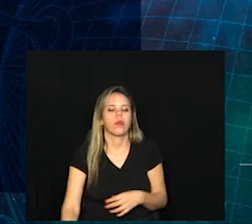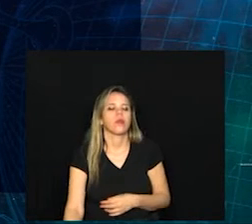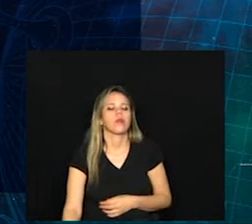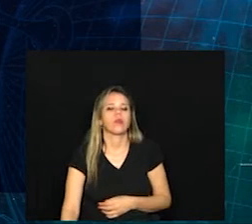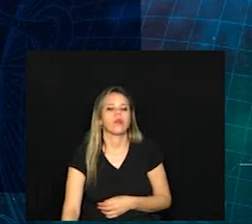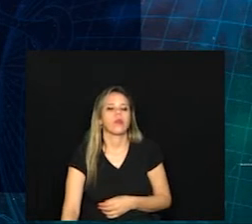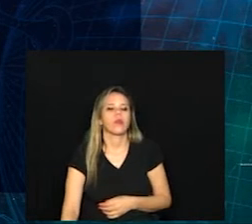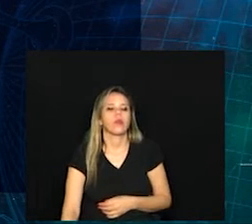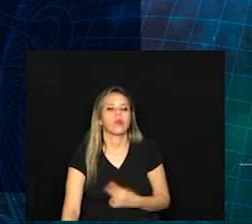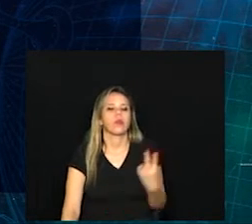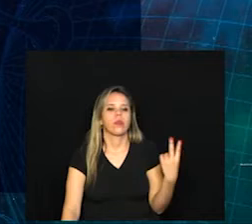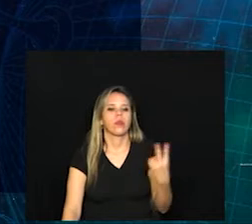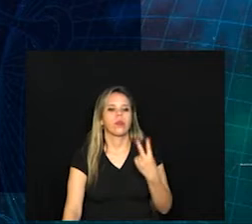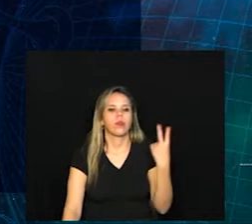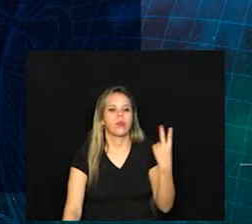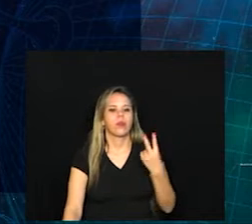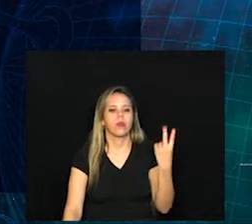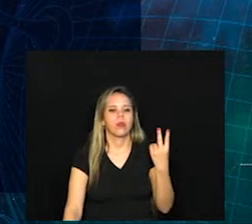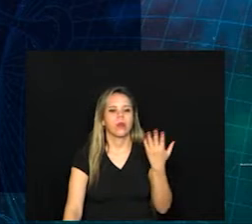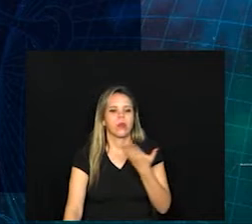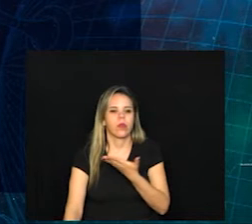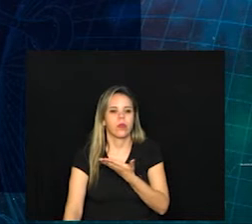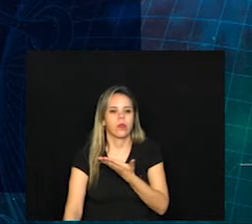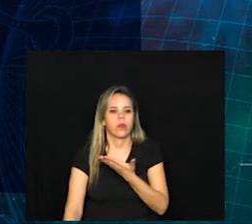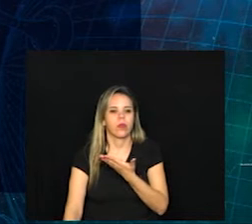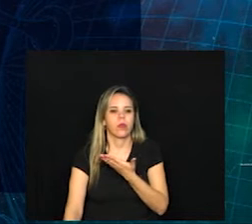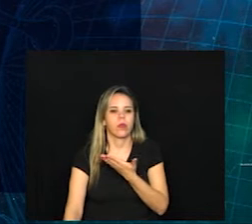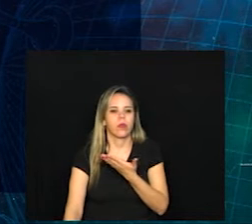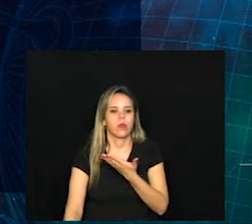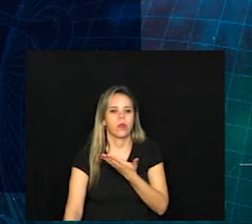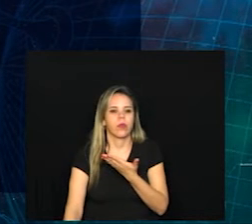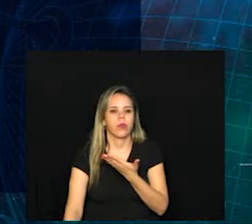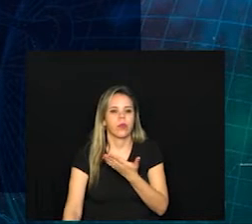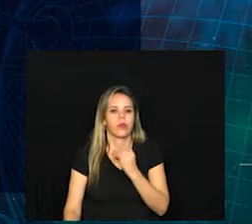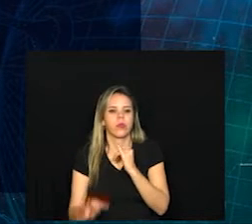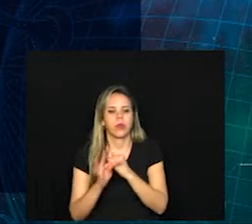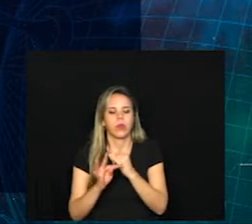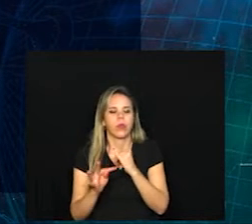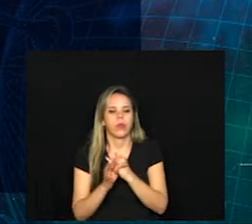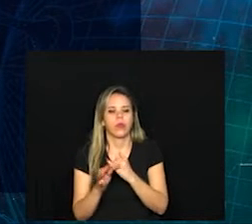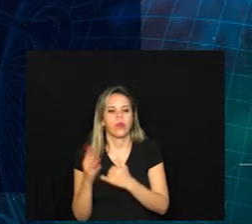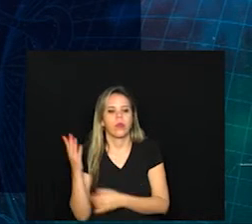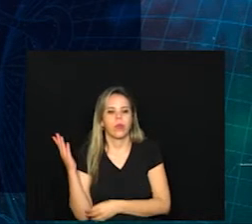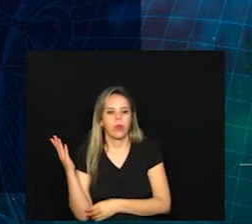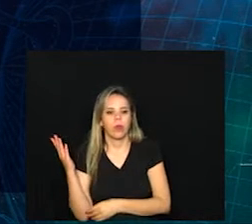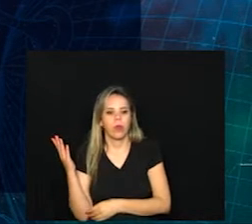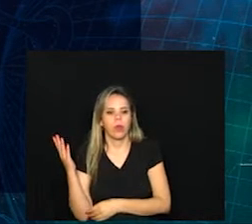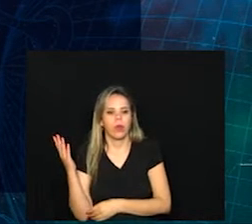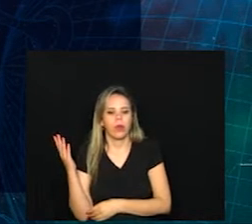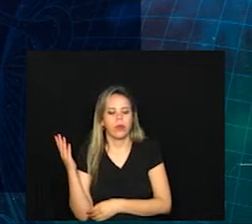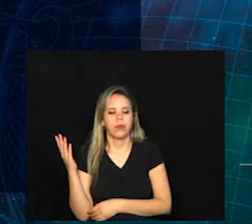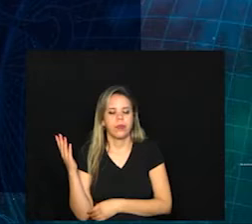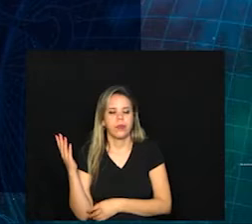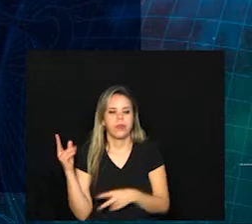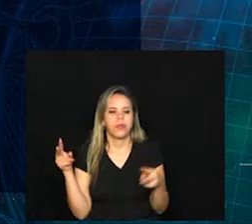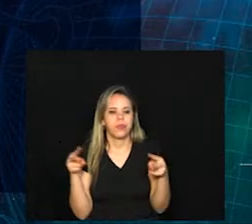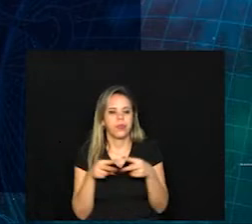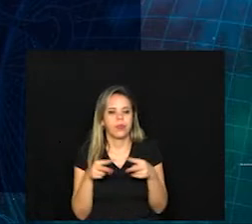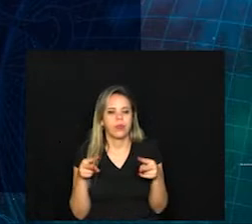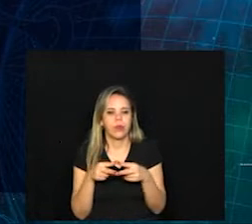Hortolândia, 652, Valinhos, 361, Itatiba,